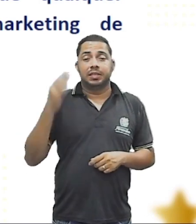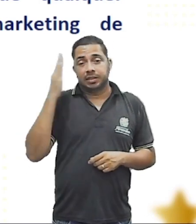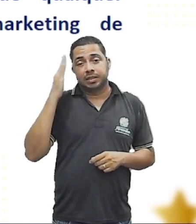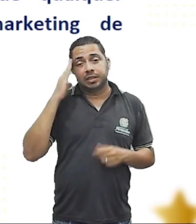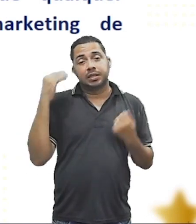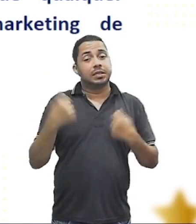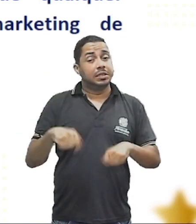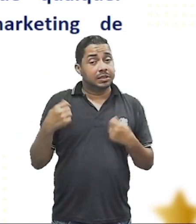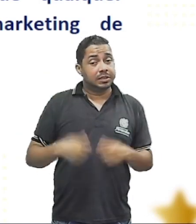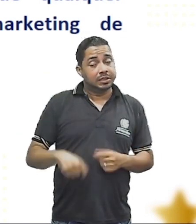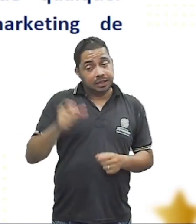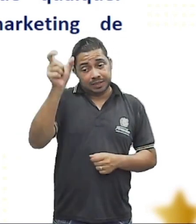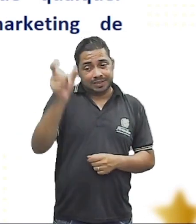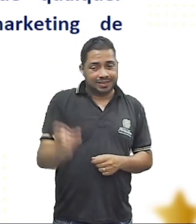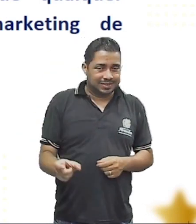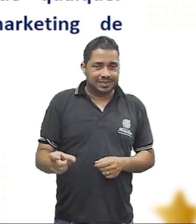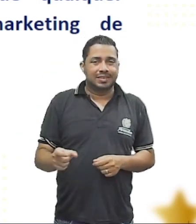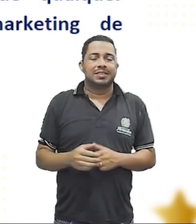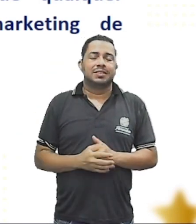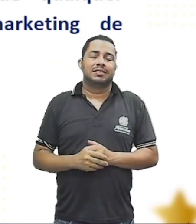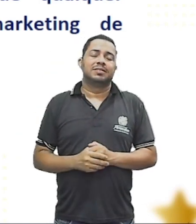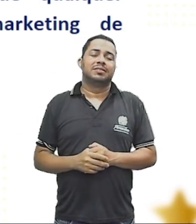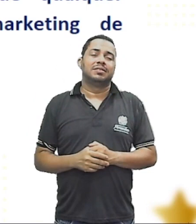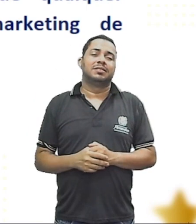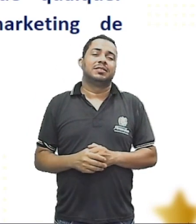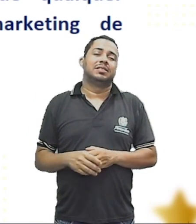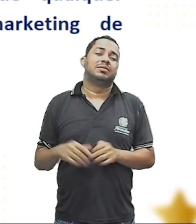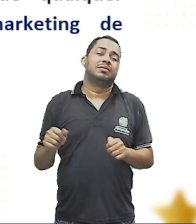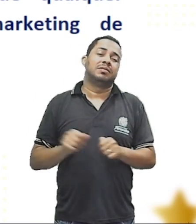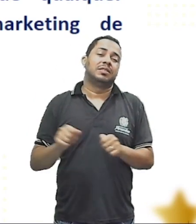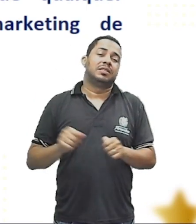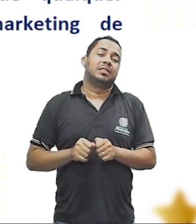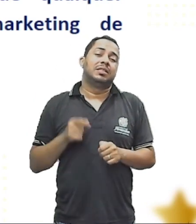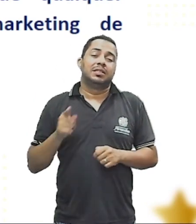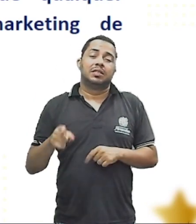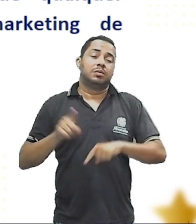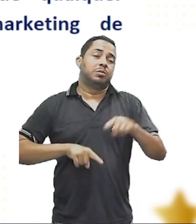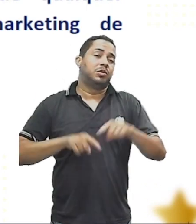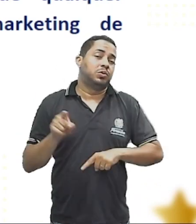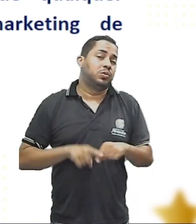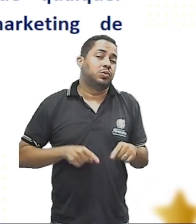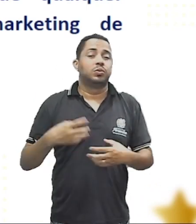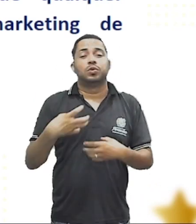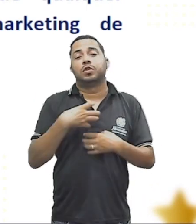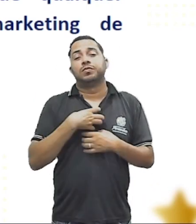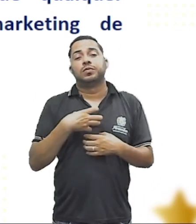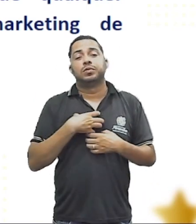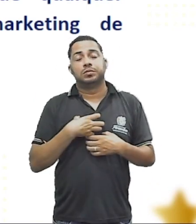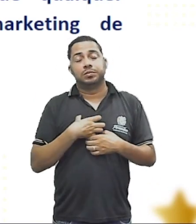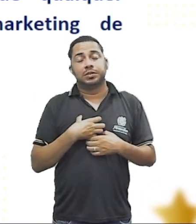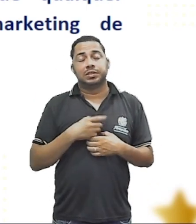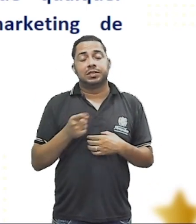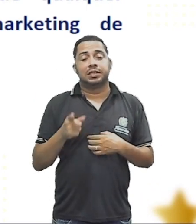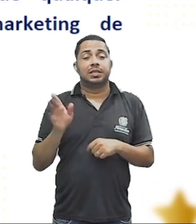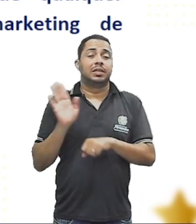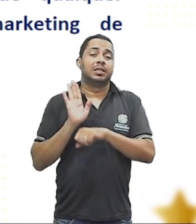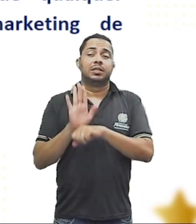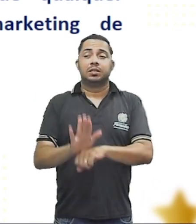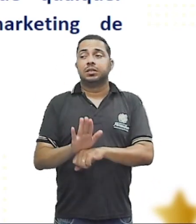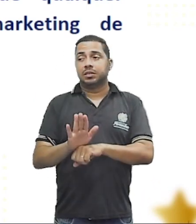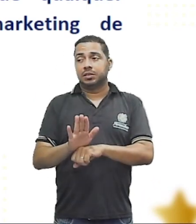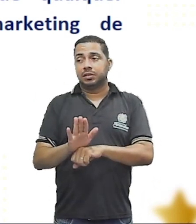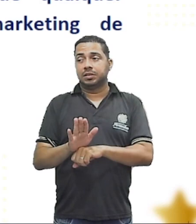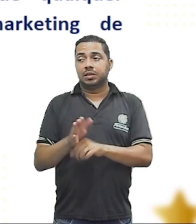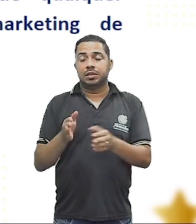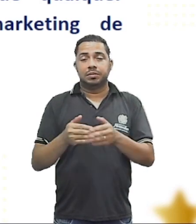necessidade do cliente, né? E fazer esse produto de uma forma que ele atenda a